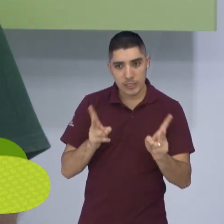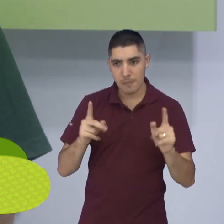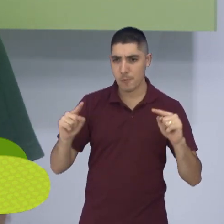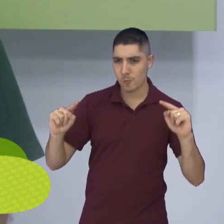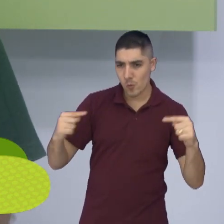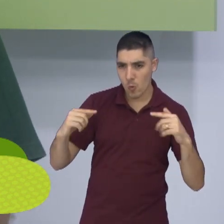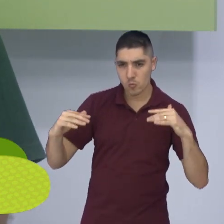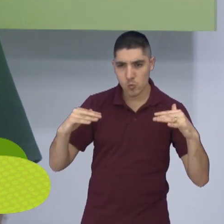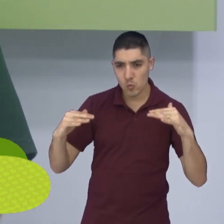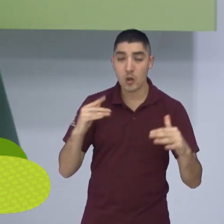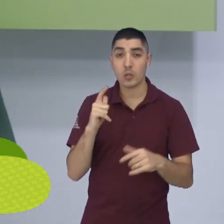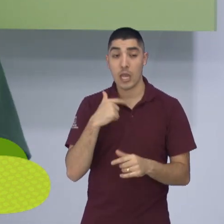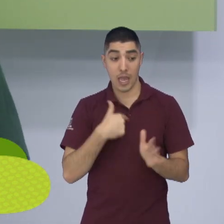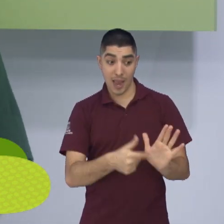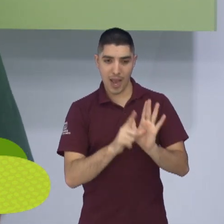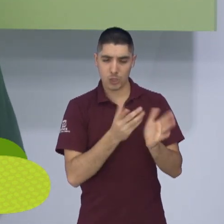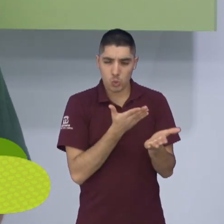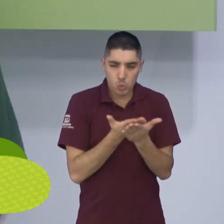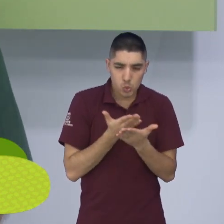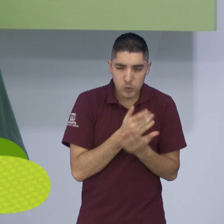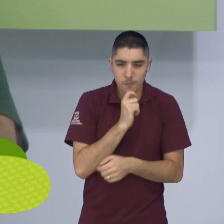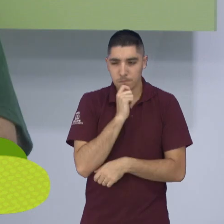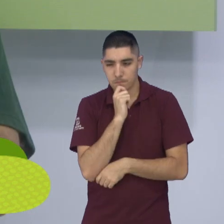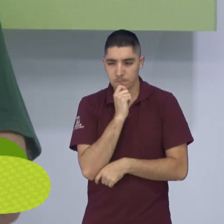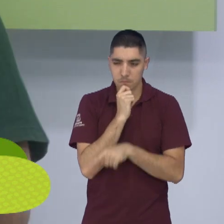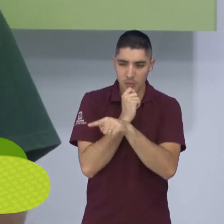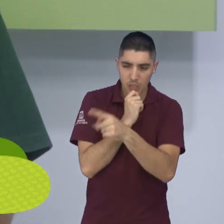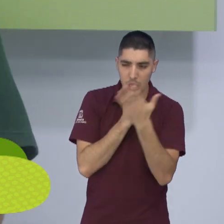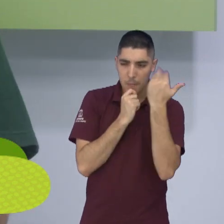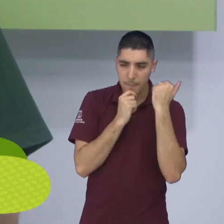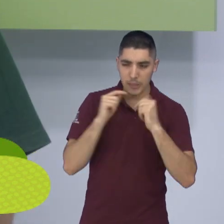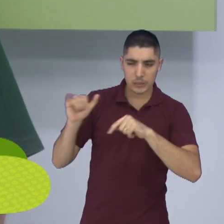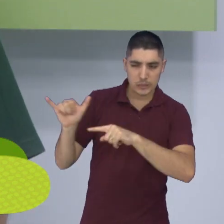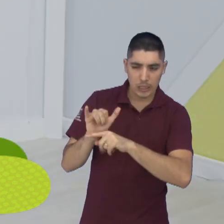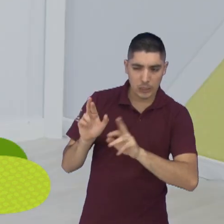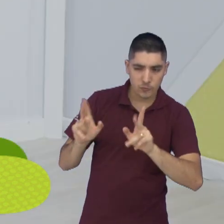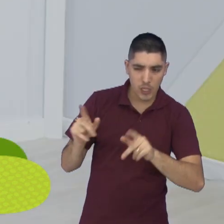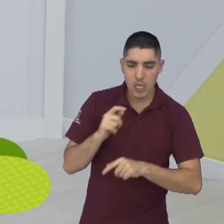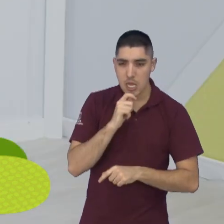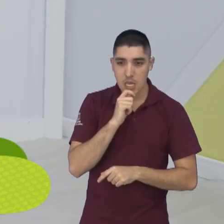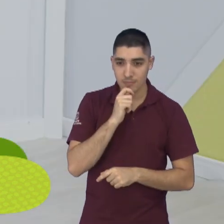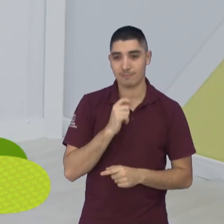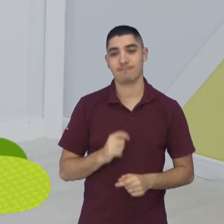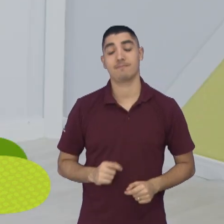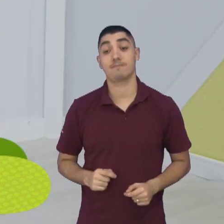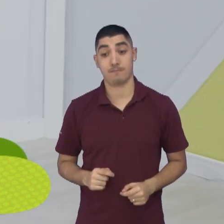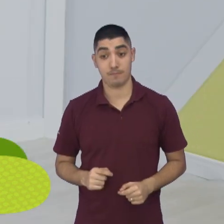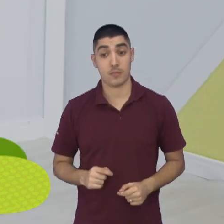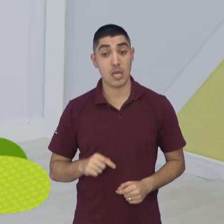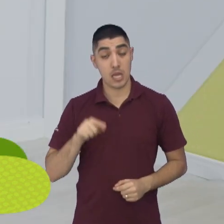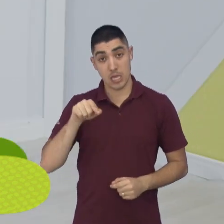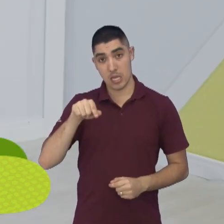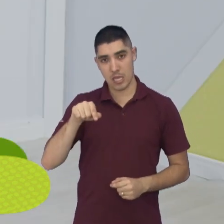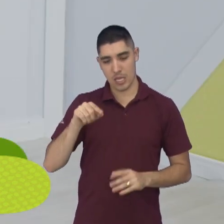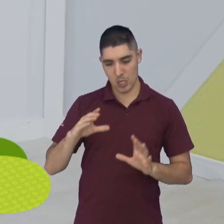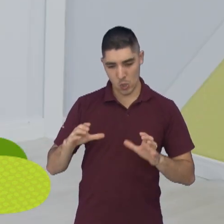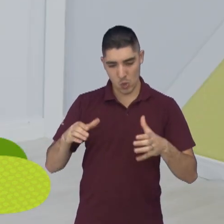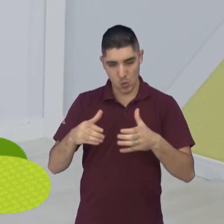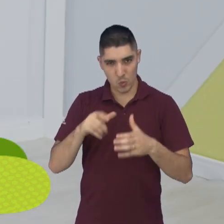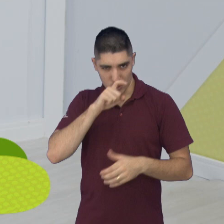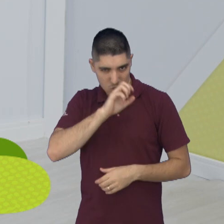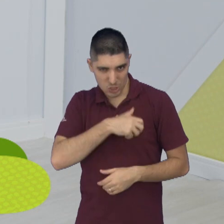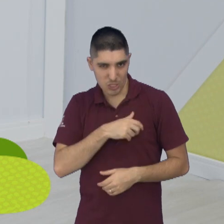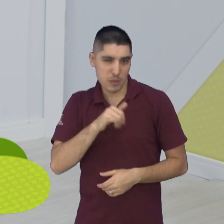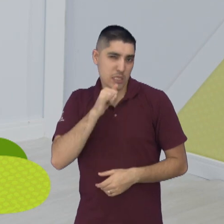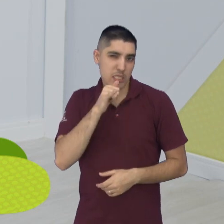um jogo dos outros para poder montar o time baseado no que foi o jogo anterior. E um time com 3 zagueiros não necessariamente é um time mais retrancado,